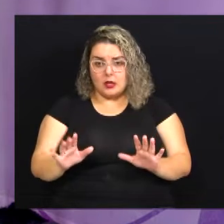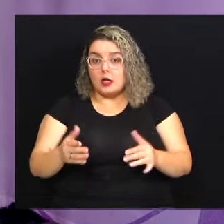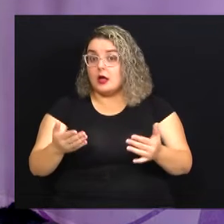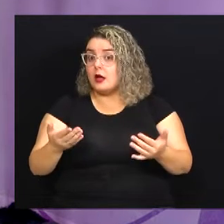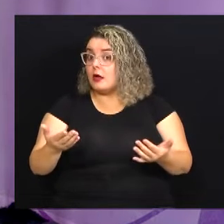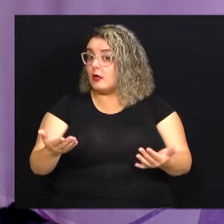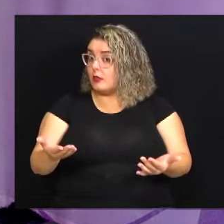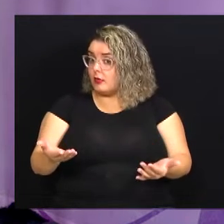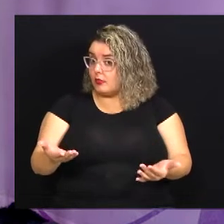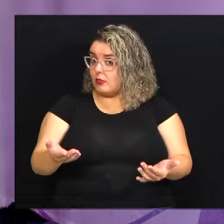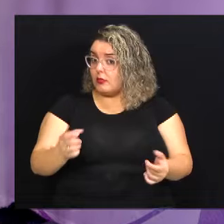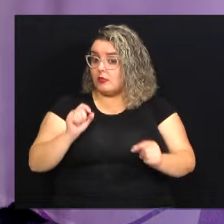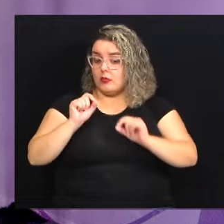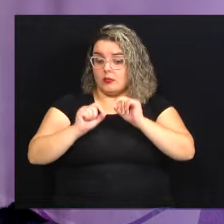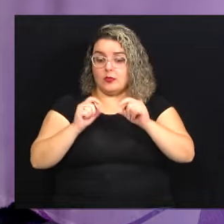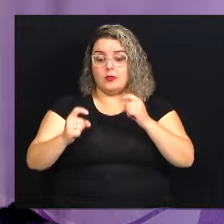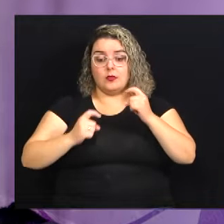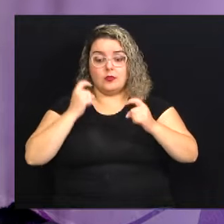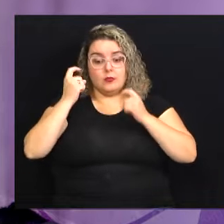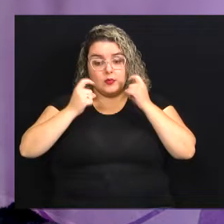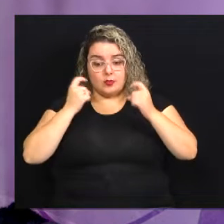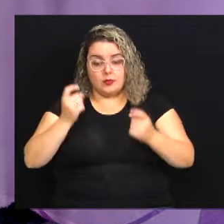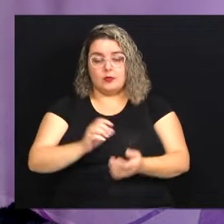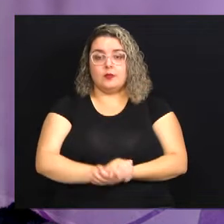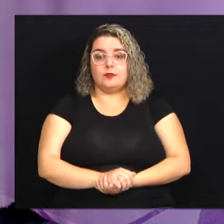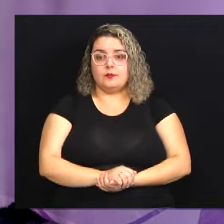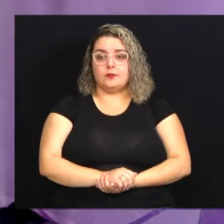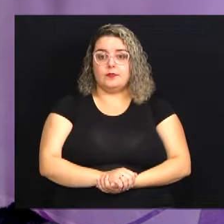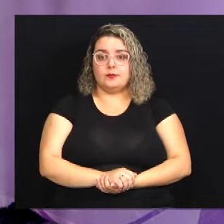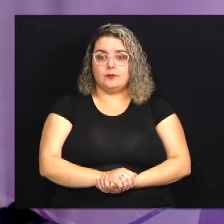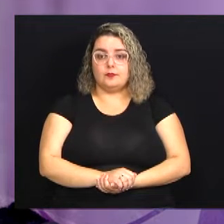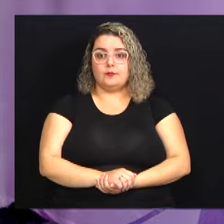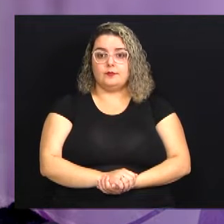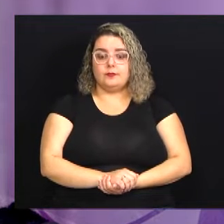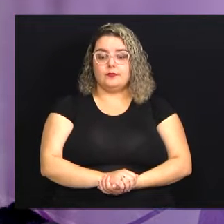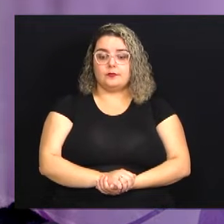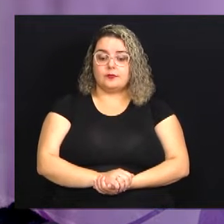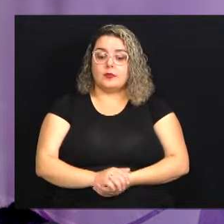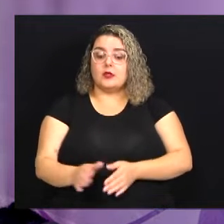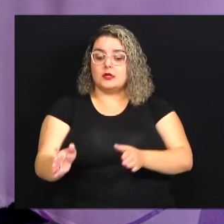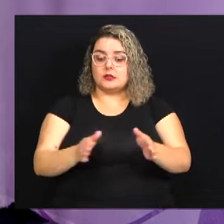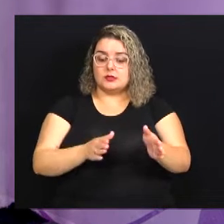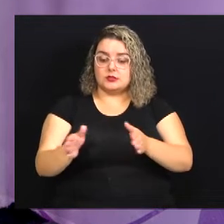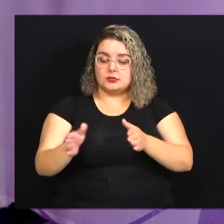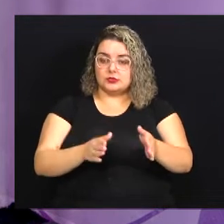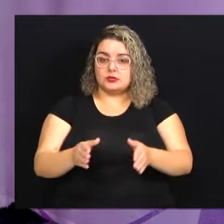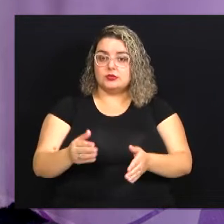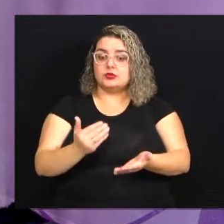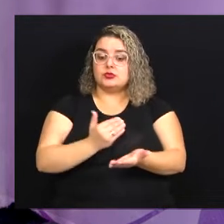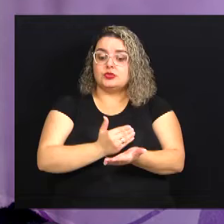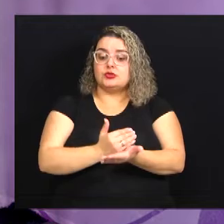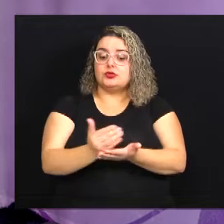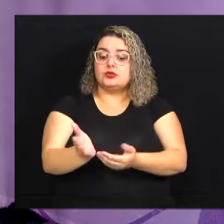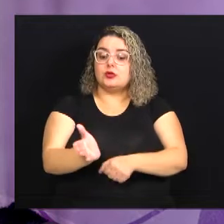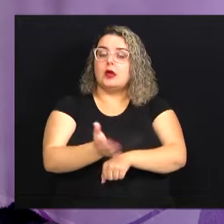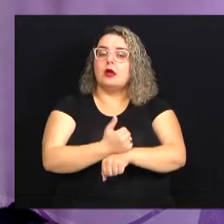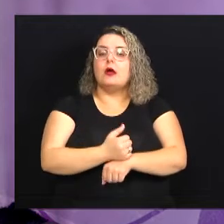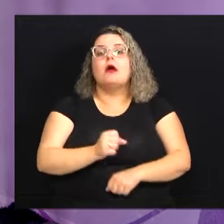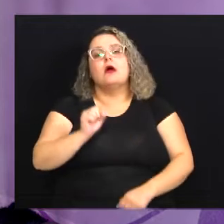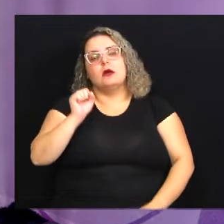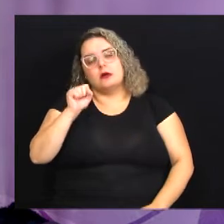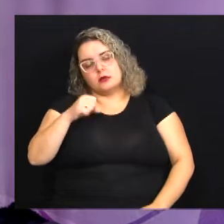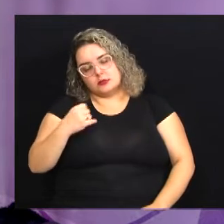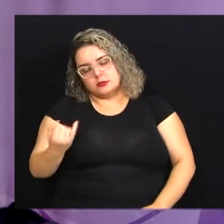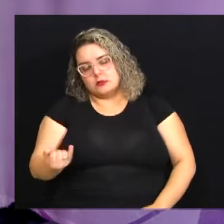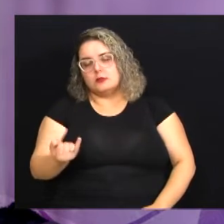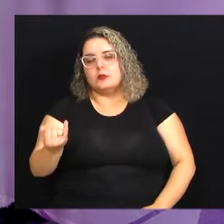Agora, o que preocupa é nesses quadros de início precoce. Aí seria